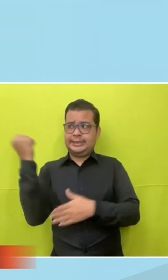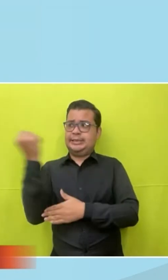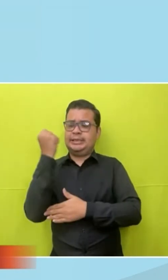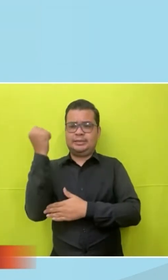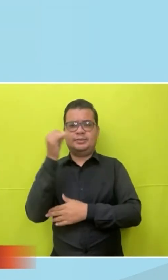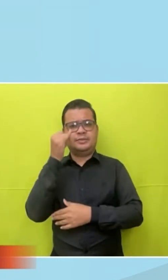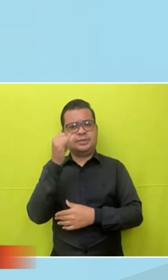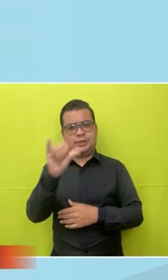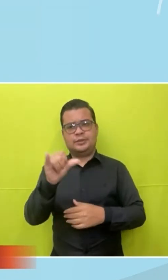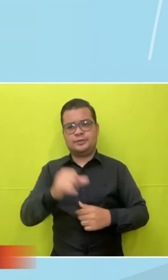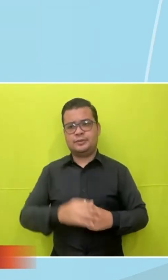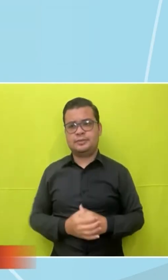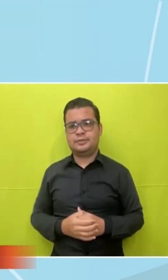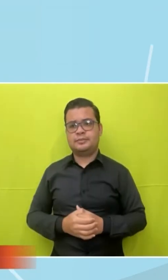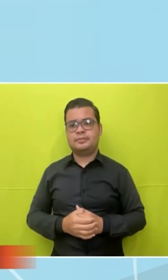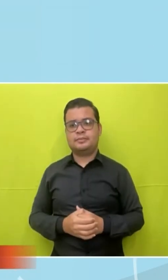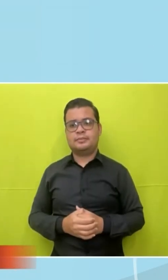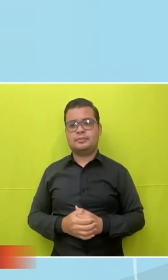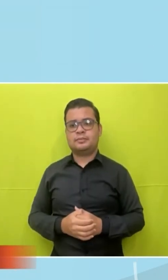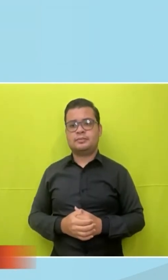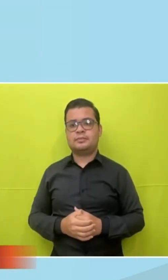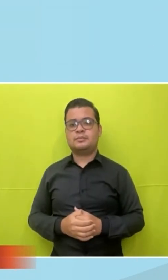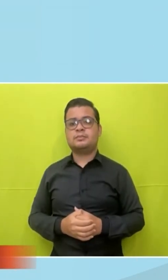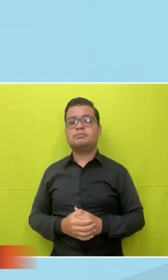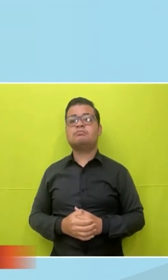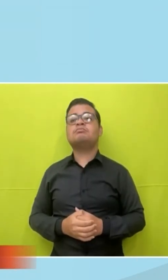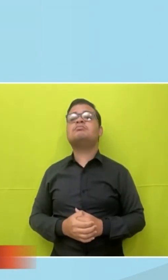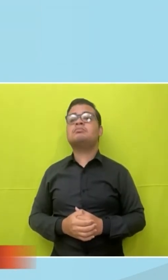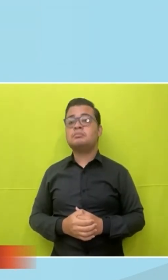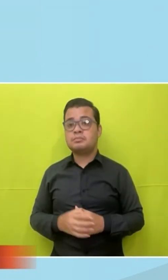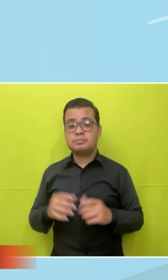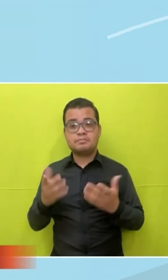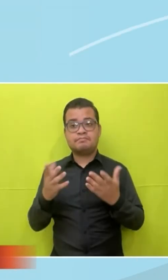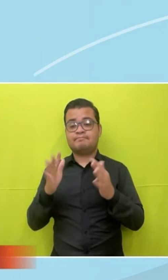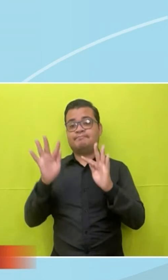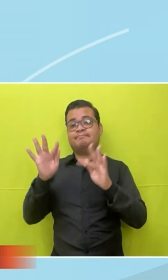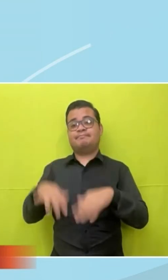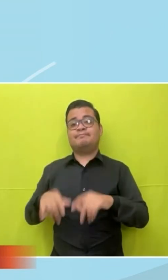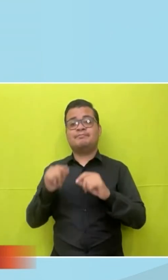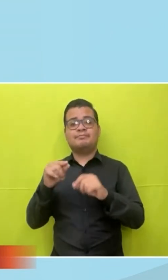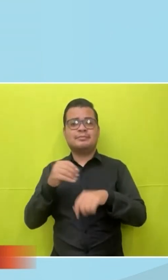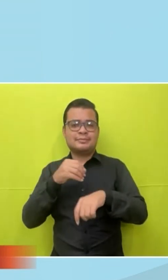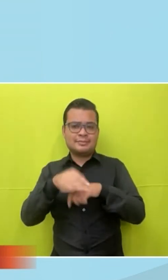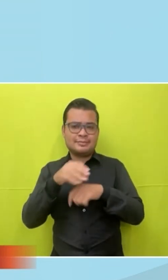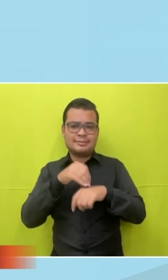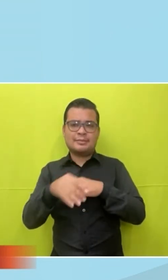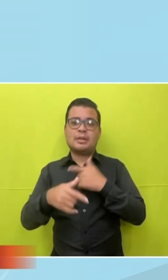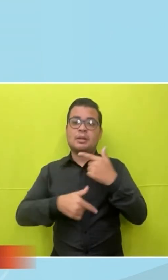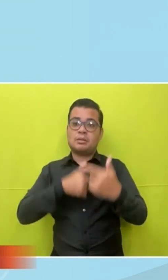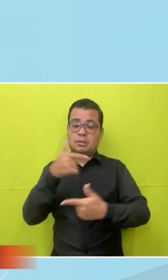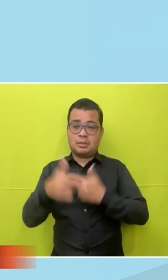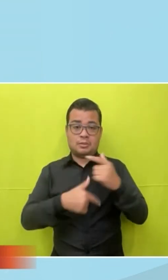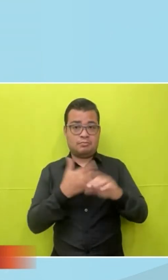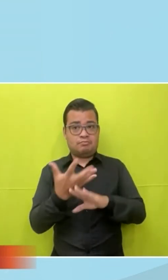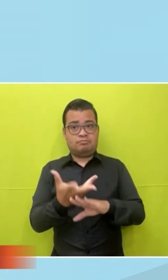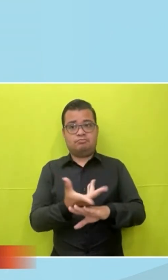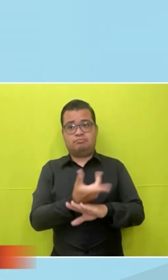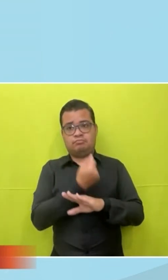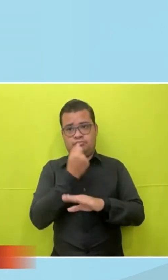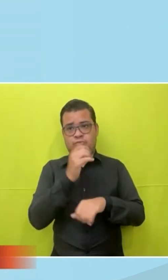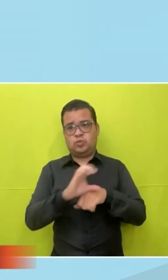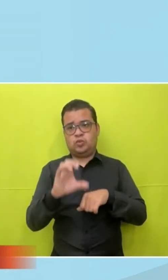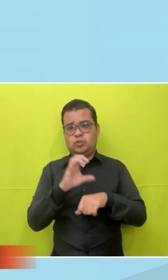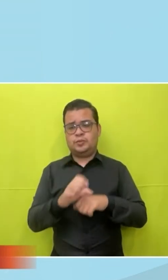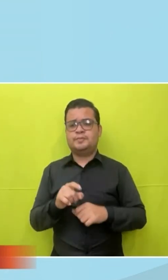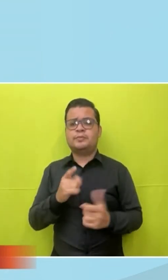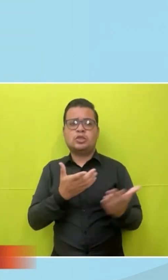muito menos óbitos. Então, para fechar esse bloco, 2 dicas sobre qualificação profissional. Jovens e adultos